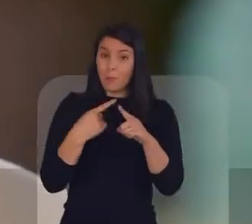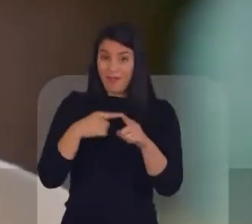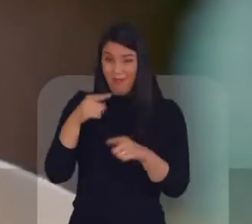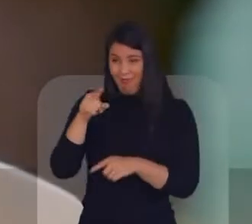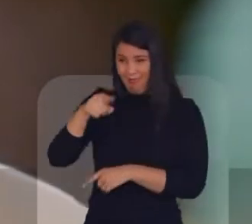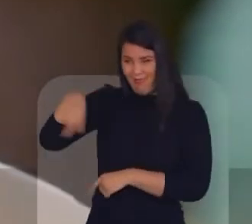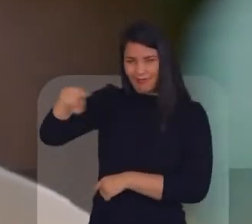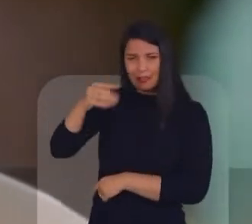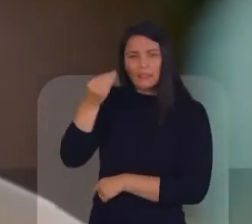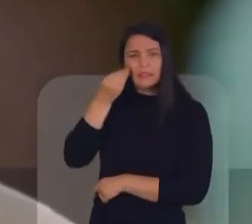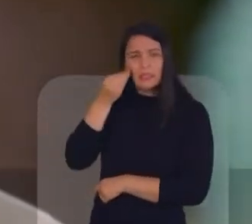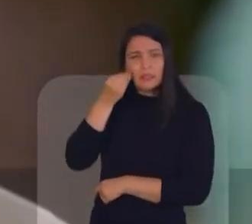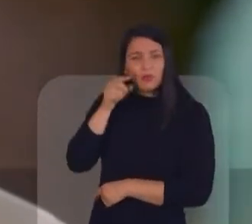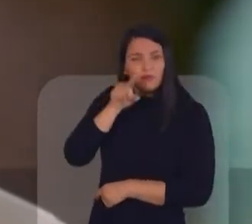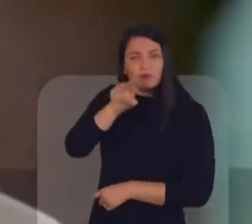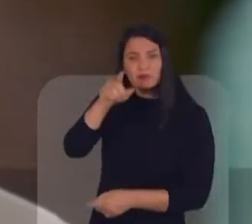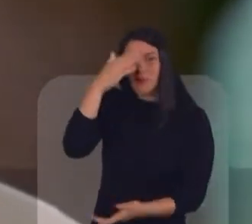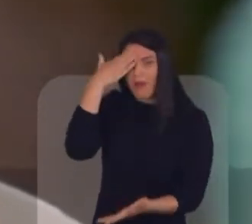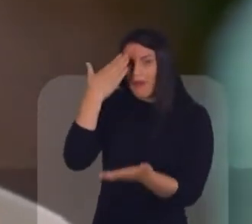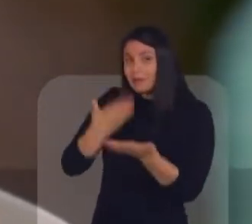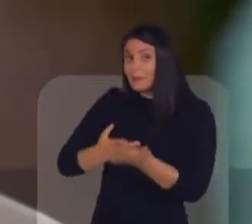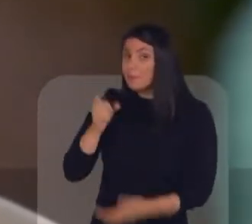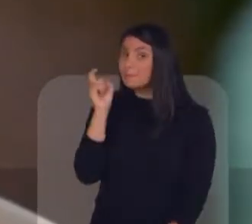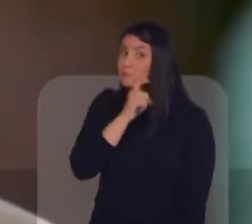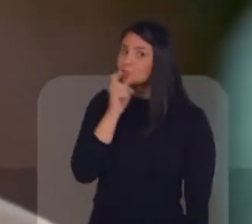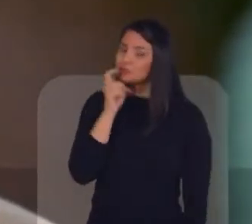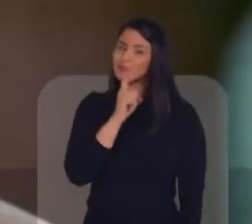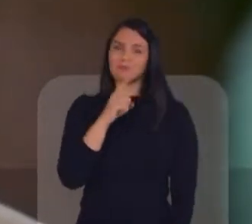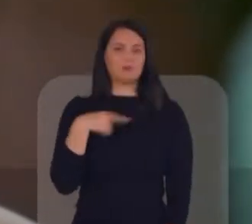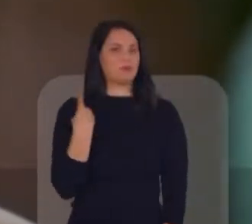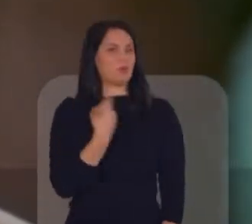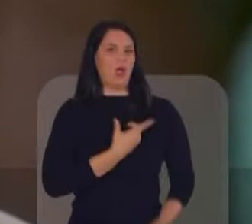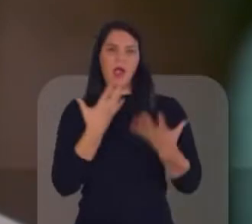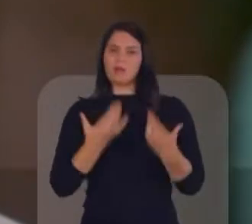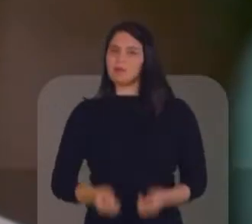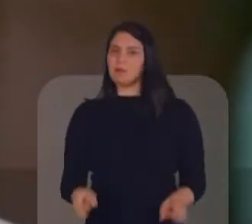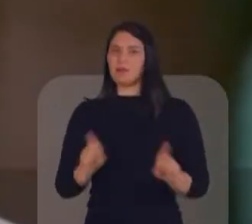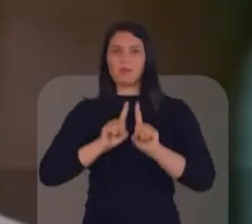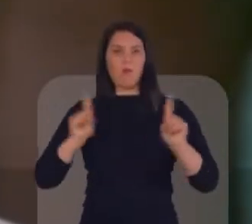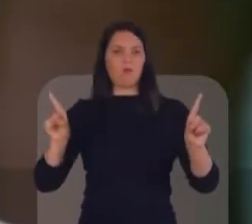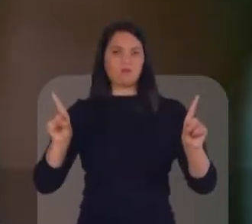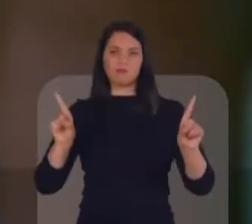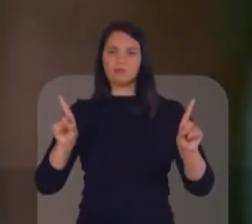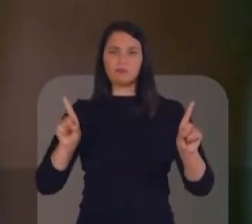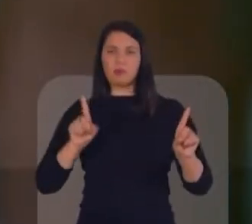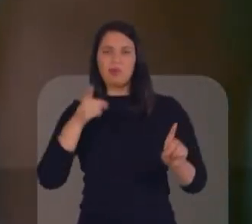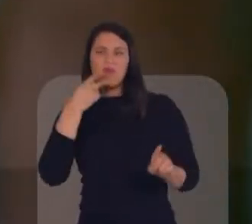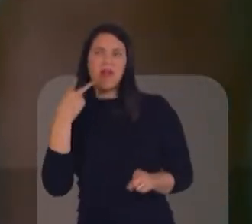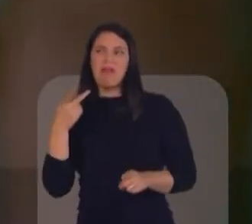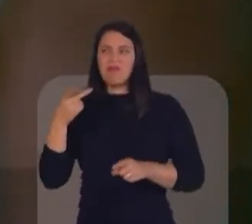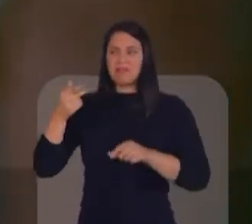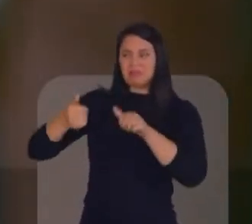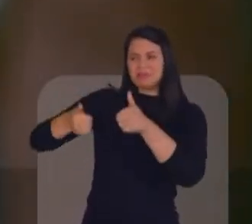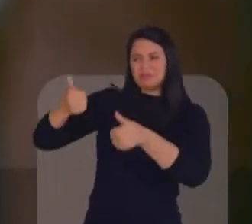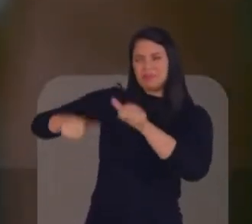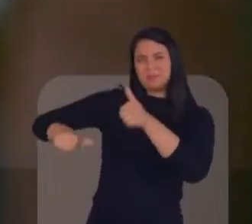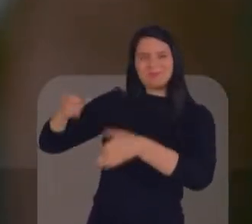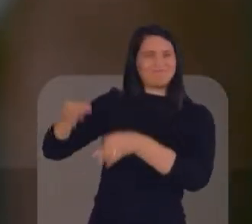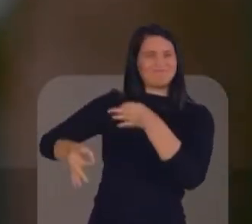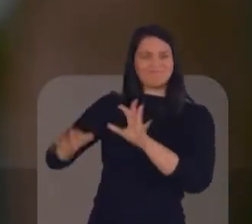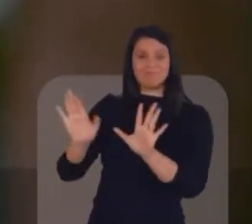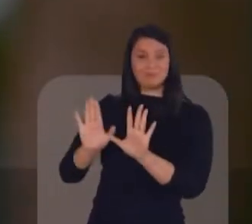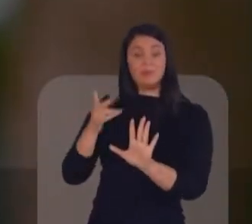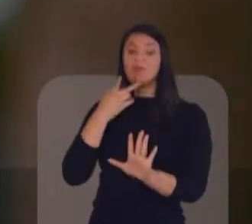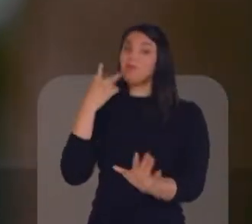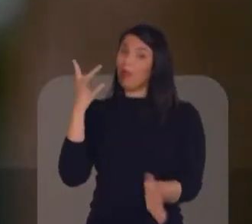licença, porque estão tentando fazer você acreditar numa mentira e nós não podemos permitir. Não vamos fazer